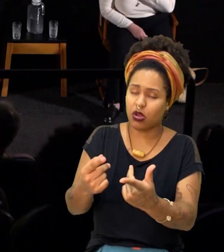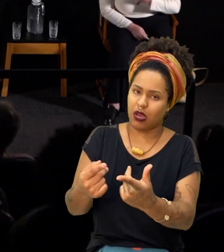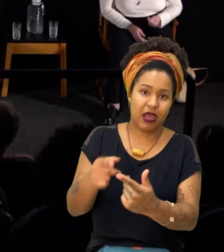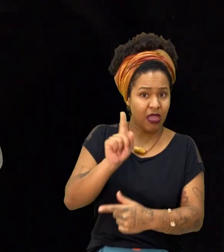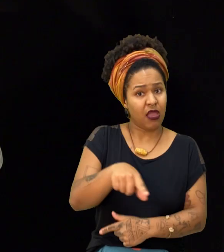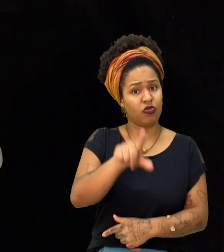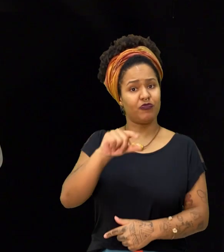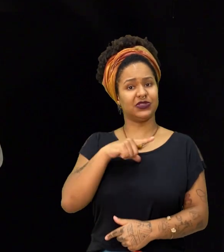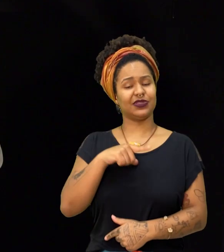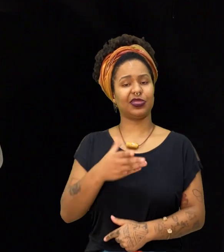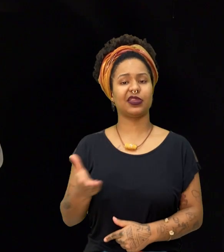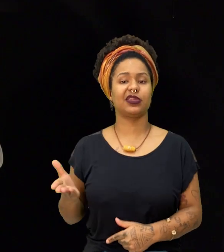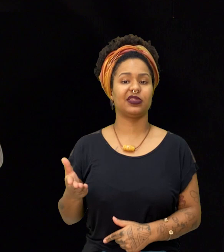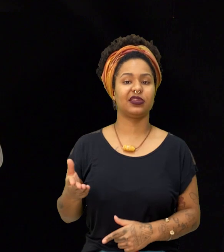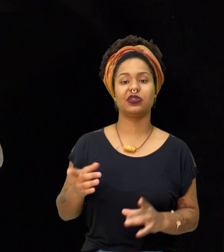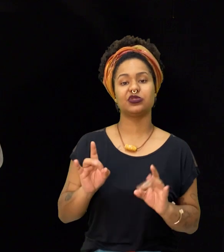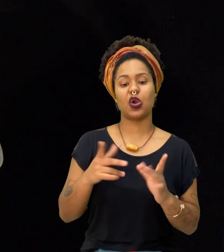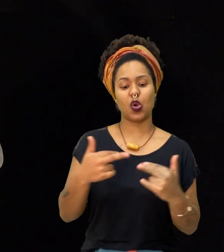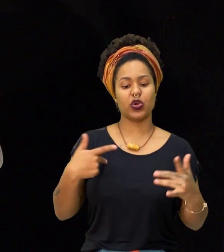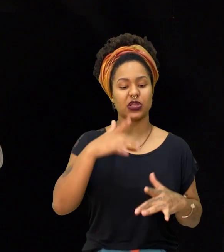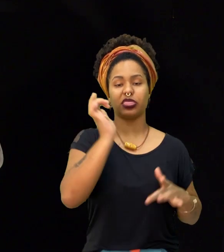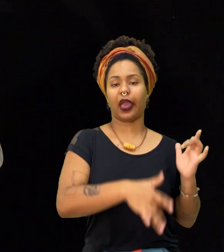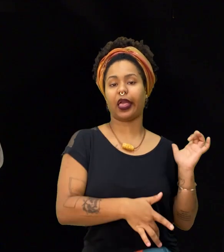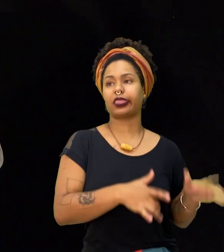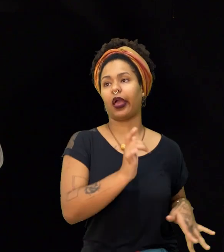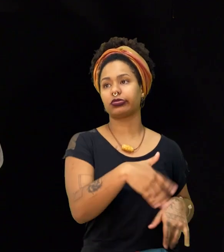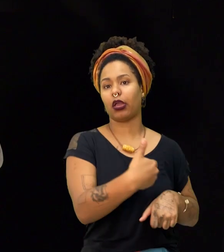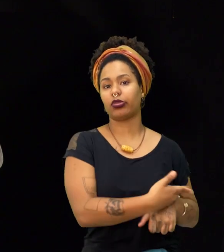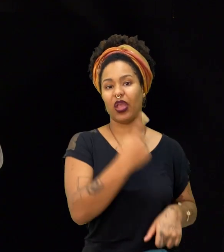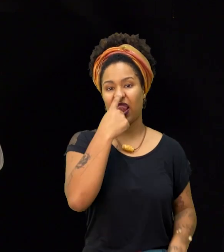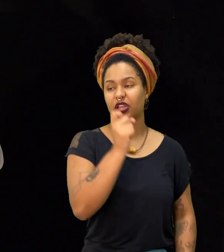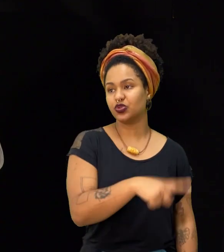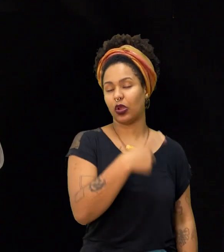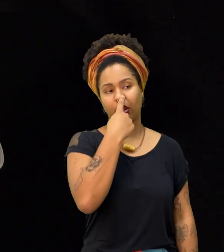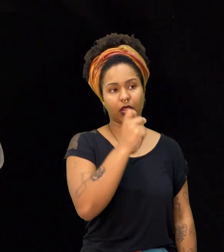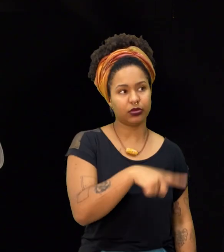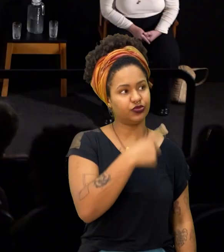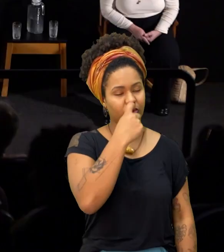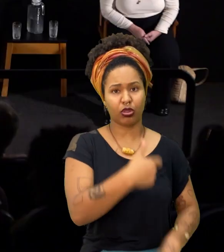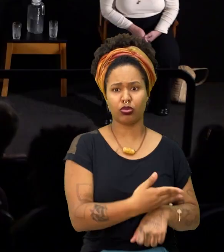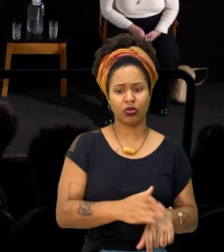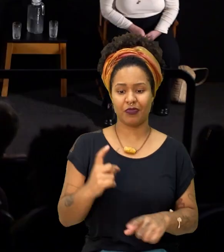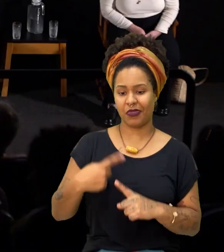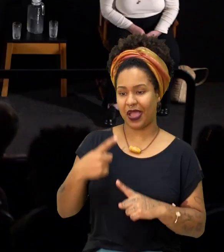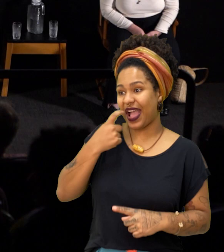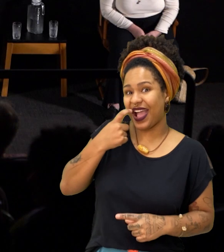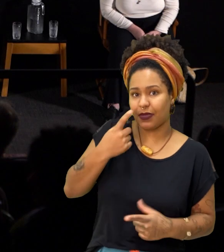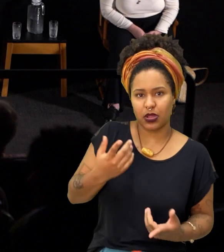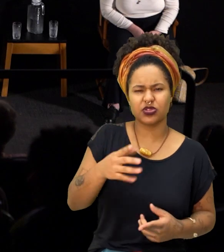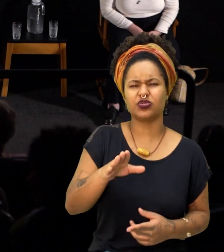ter, e não coisas que a gente joga fora o tempo todo, enquanto que o plástico... Hein?